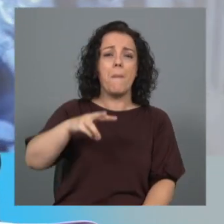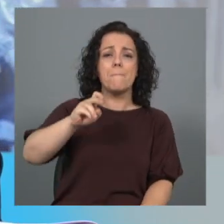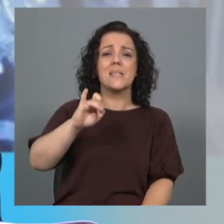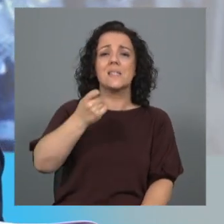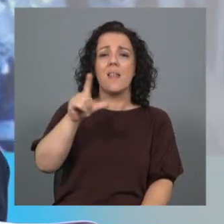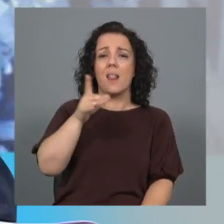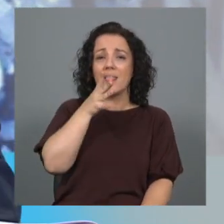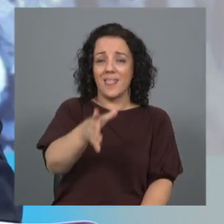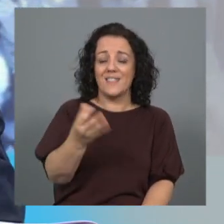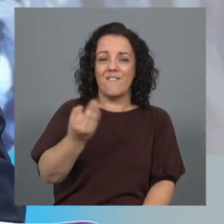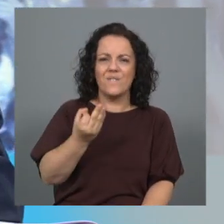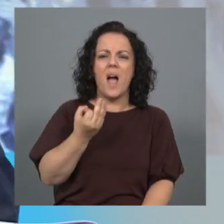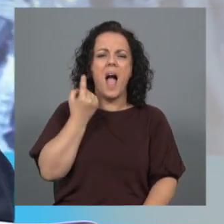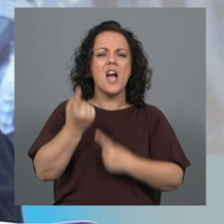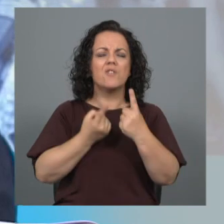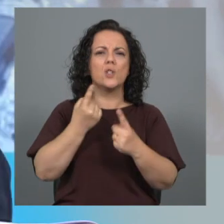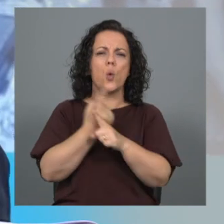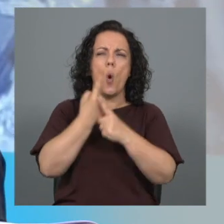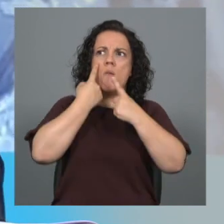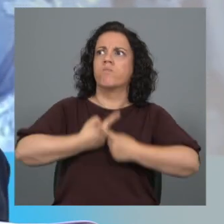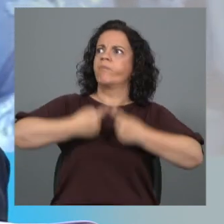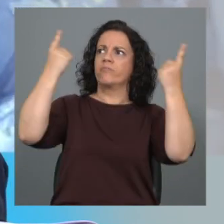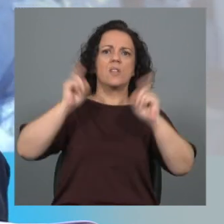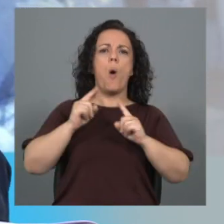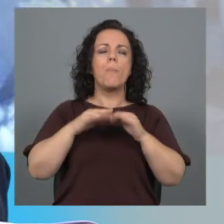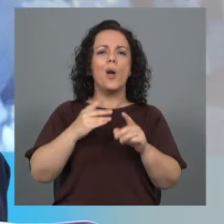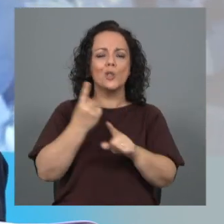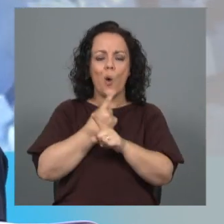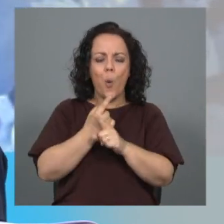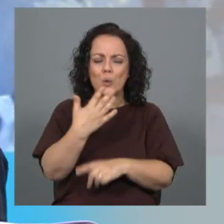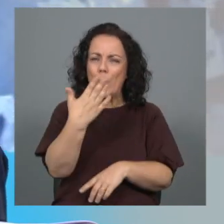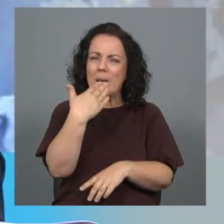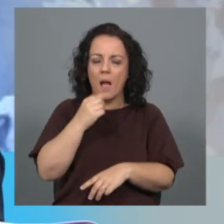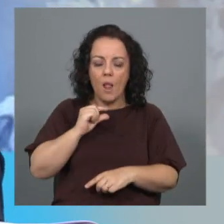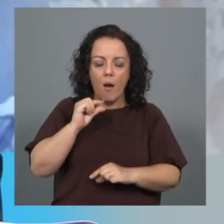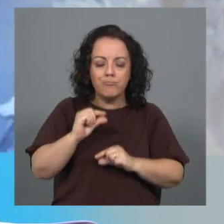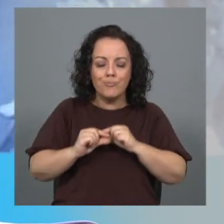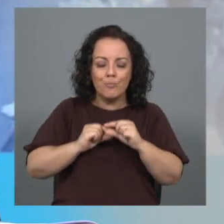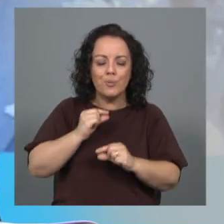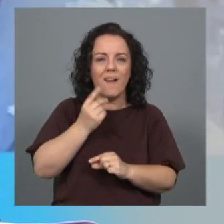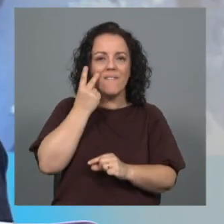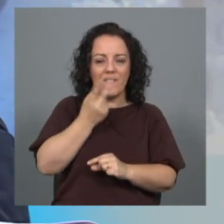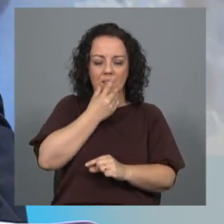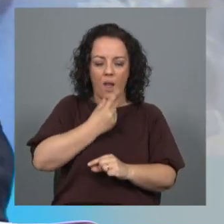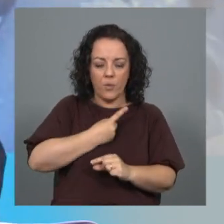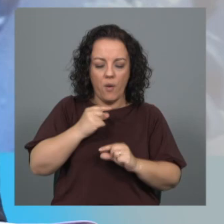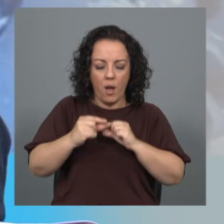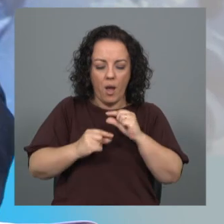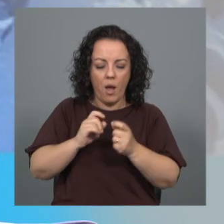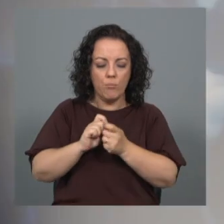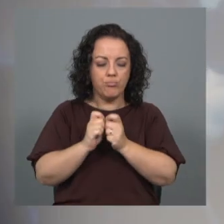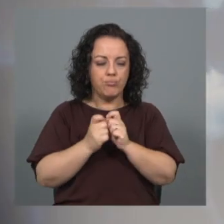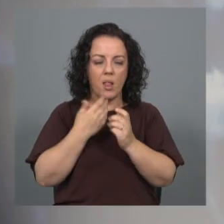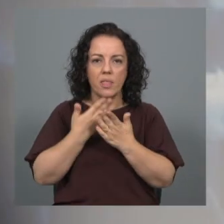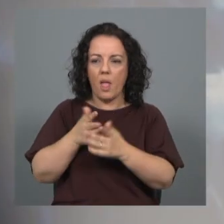veem muito, mas em ações muito concretas, que vão transformando o cotidiano das pessoas, o cotidiano das comunidades. Não é? E esta questão